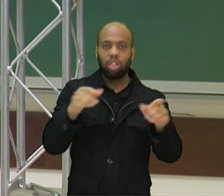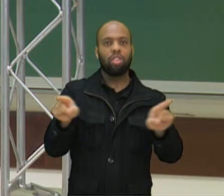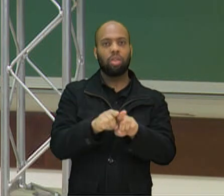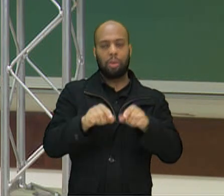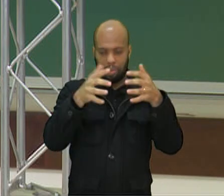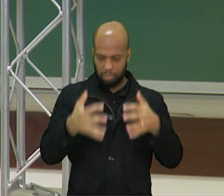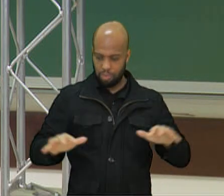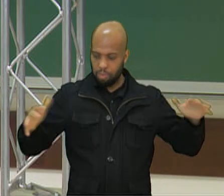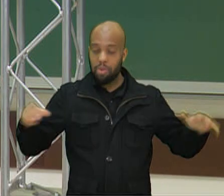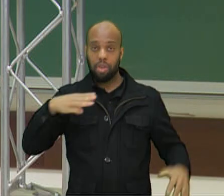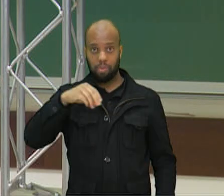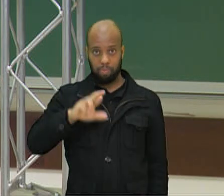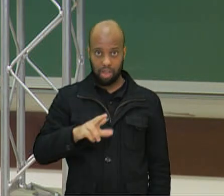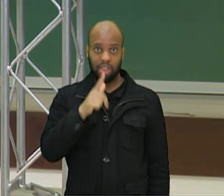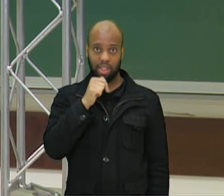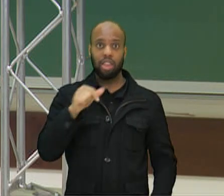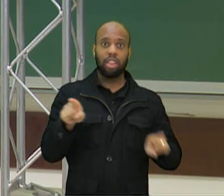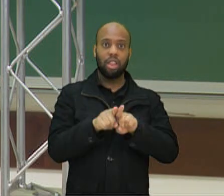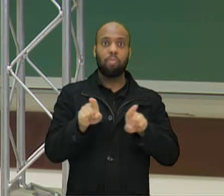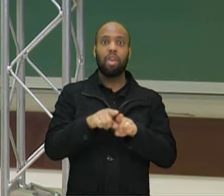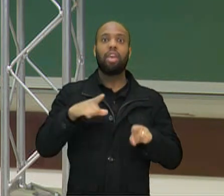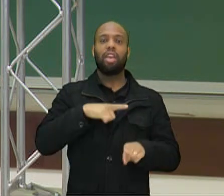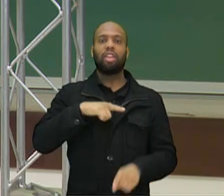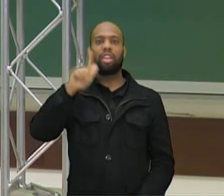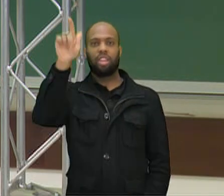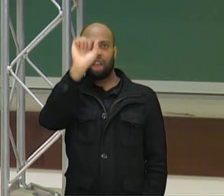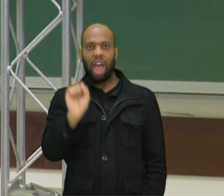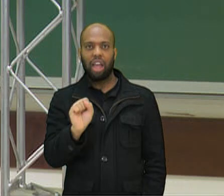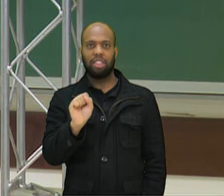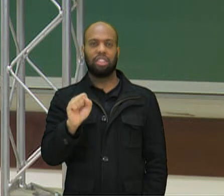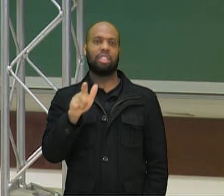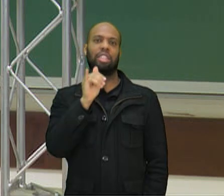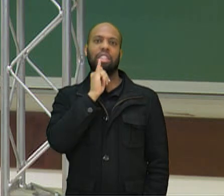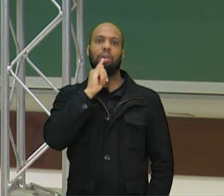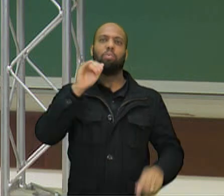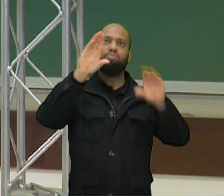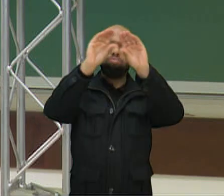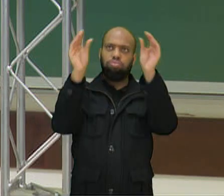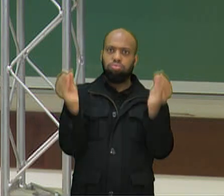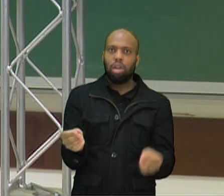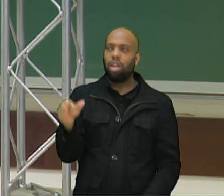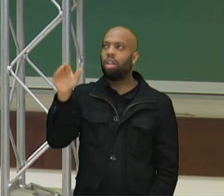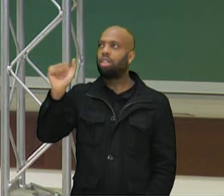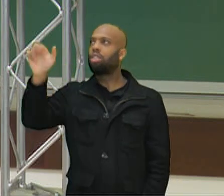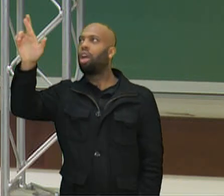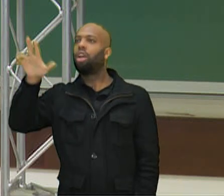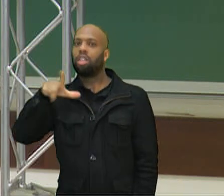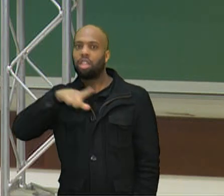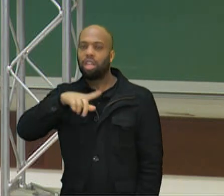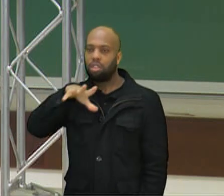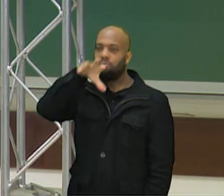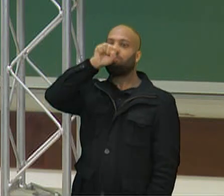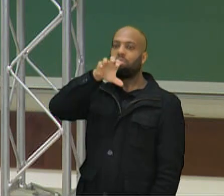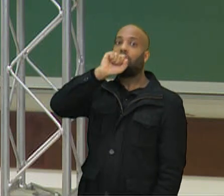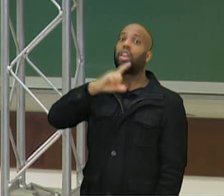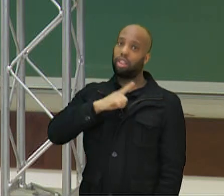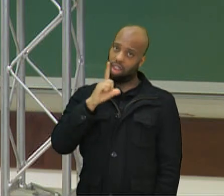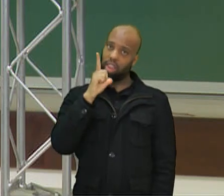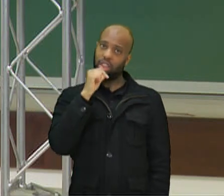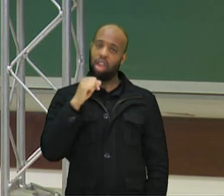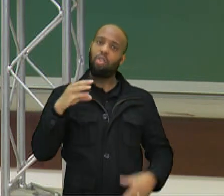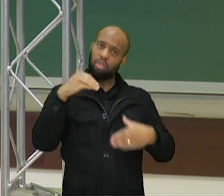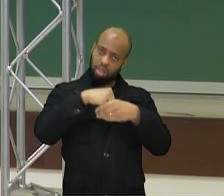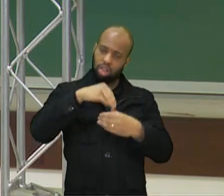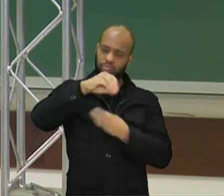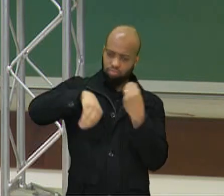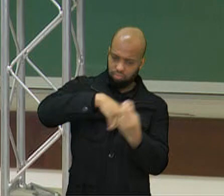estado gasoso, na atmosfera. Quando nós inalamos e expiramos, nós também estamos inalando pequenas gotículas de